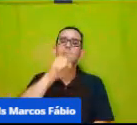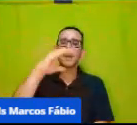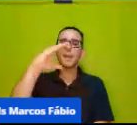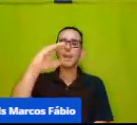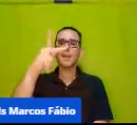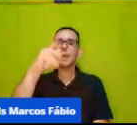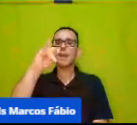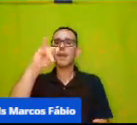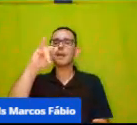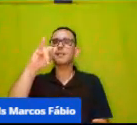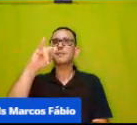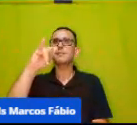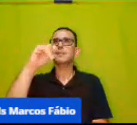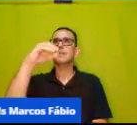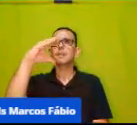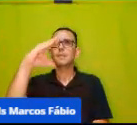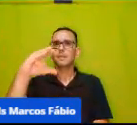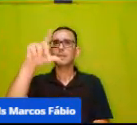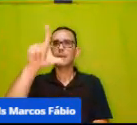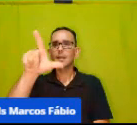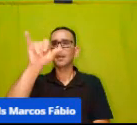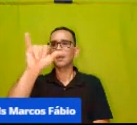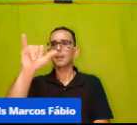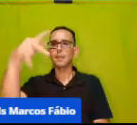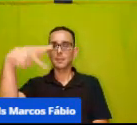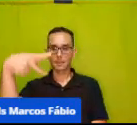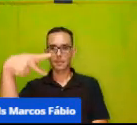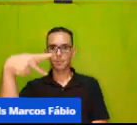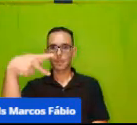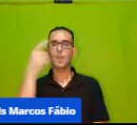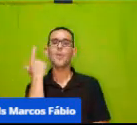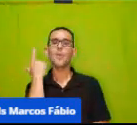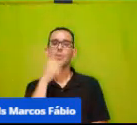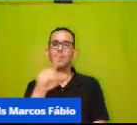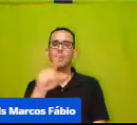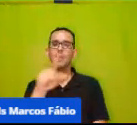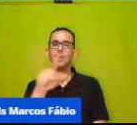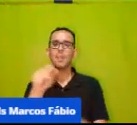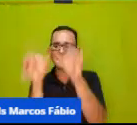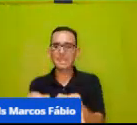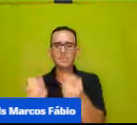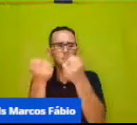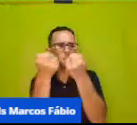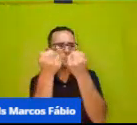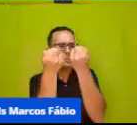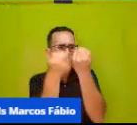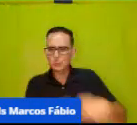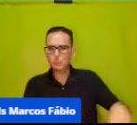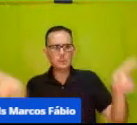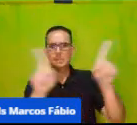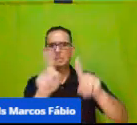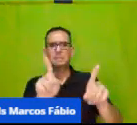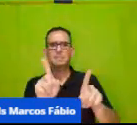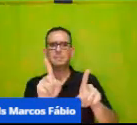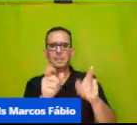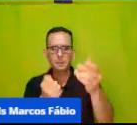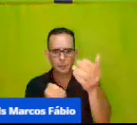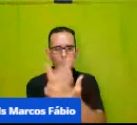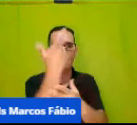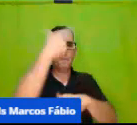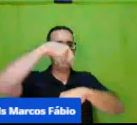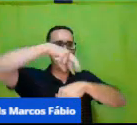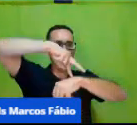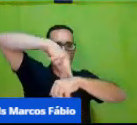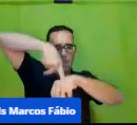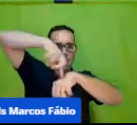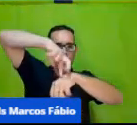né? Certinho. Isso é muito interessante, sem ter a necessidade de precisar comprar